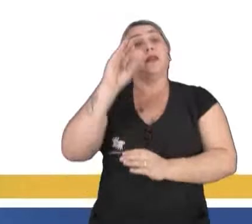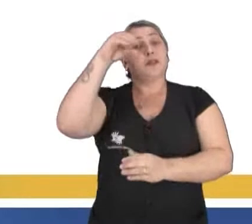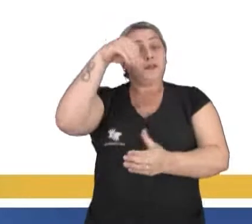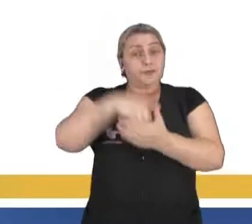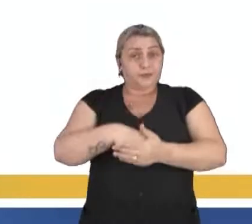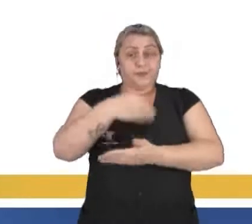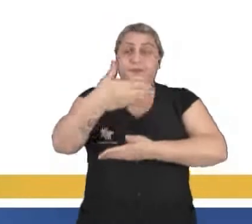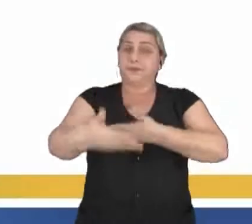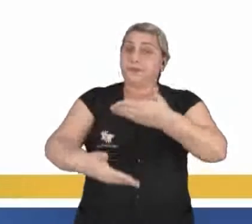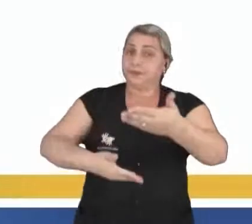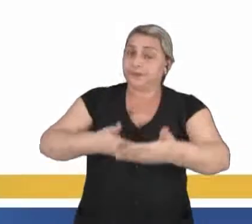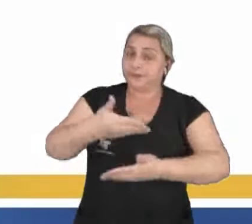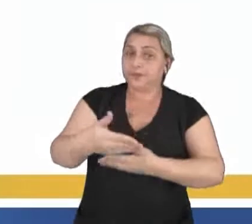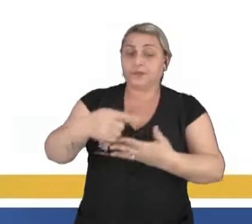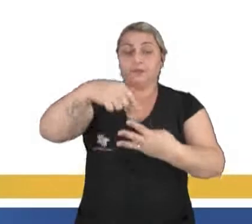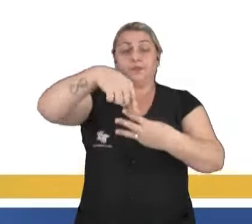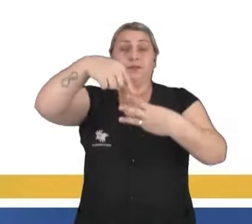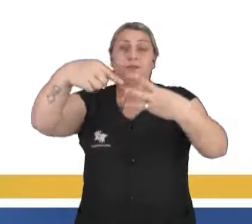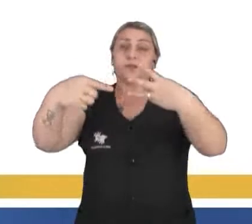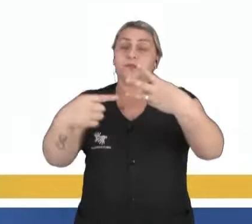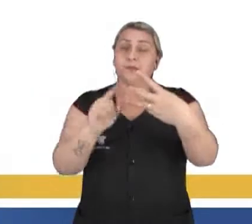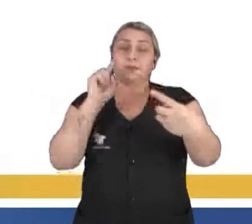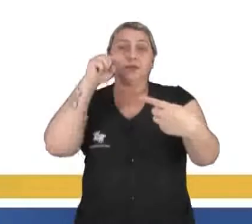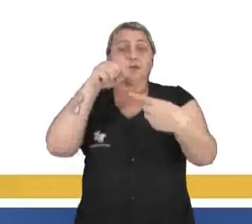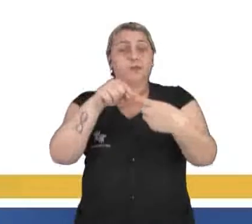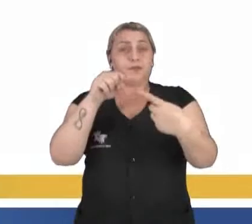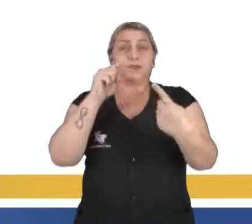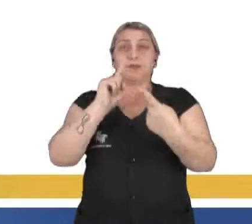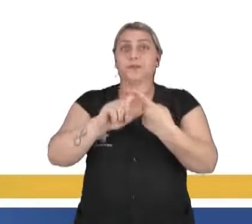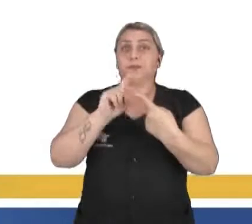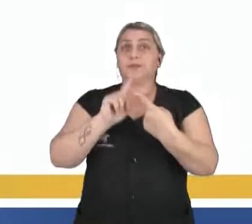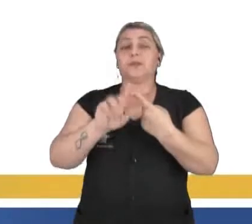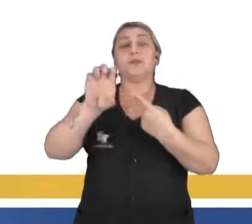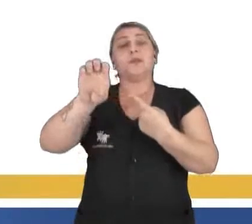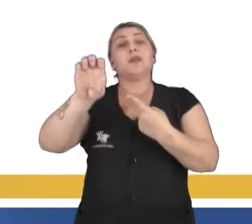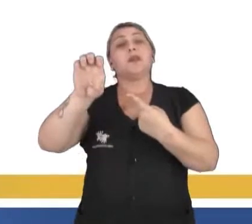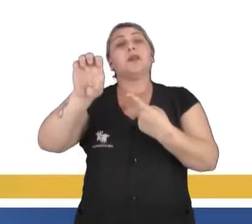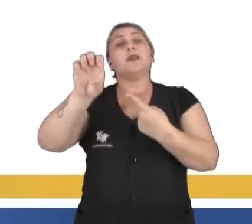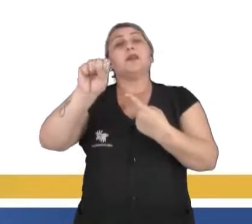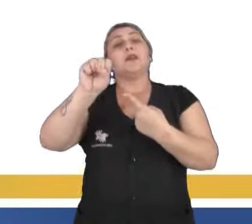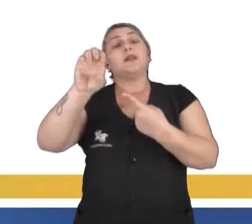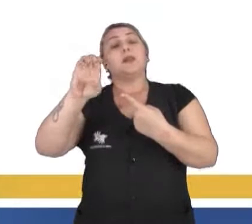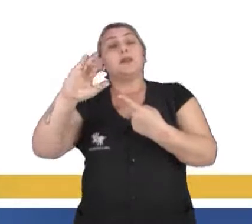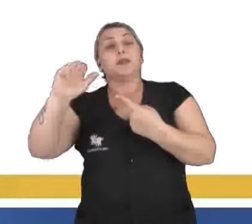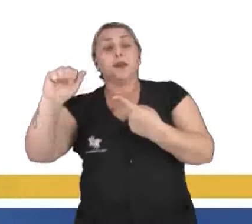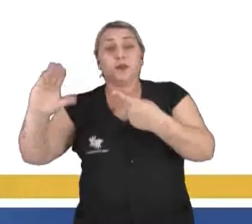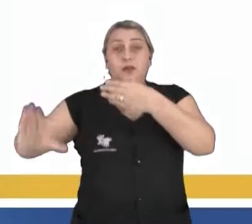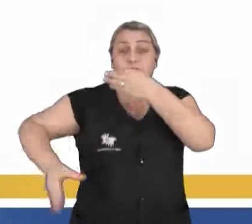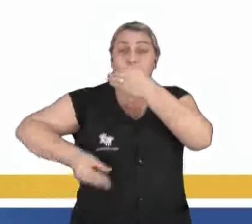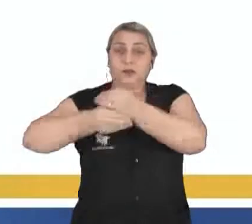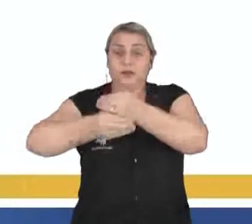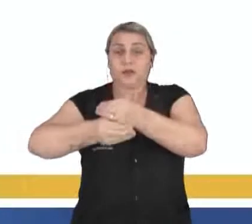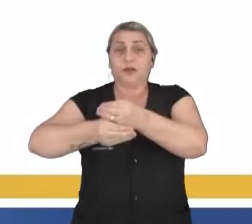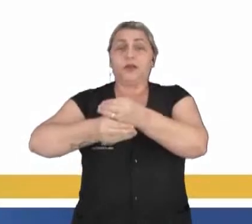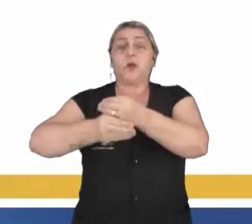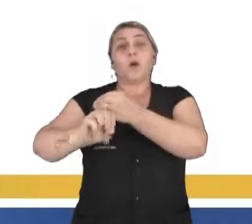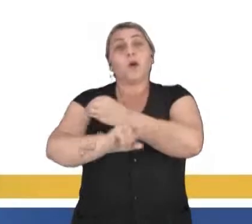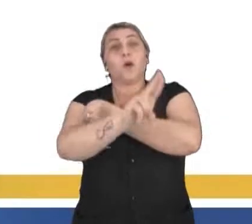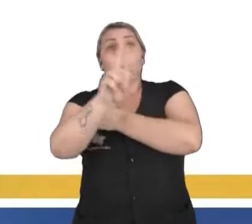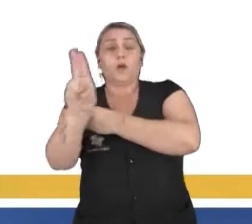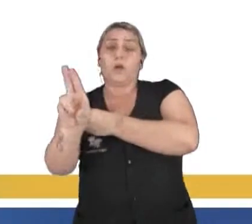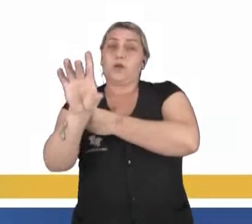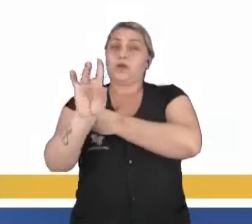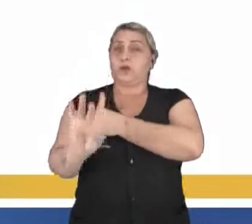dessa relação, 3 funções, que é de ser essencial, de ser integrante ou de